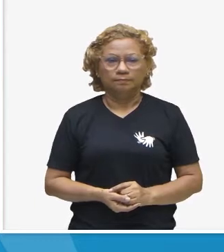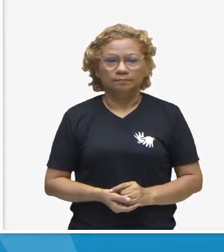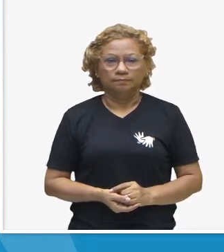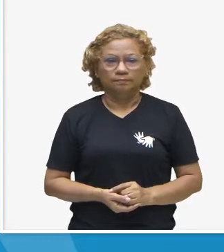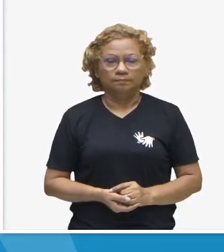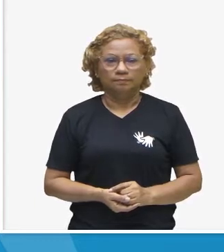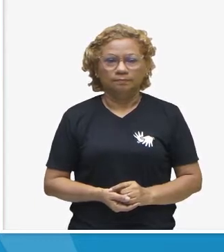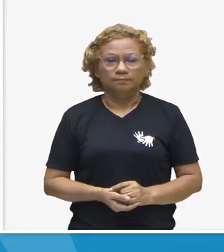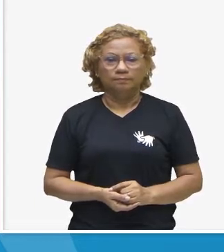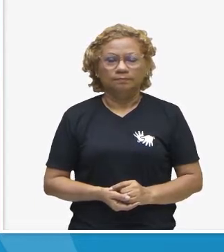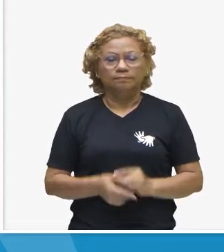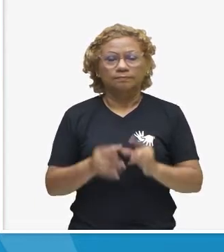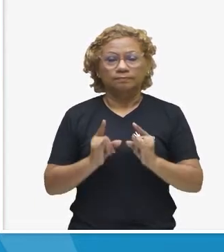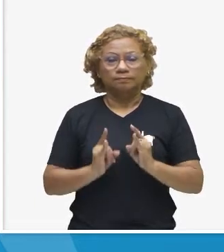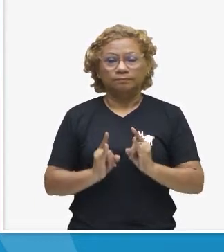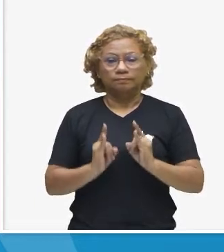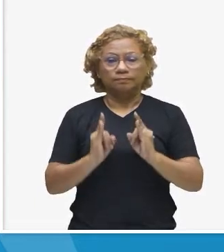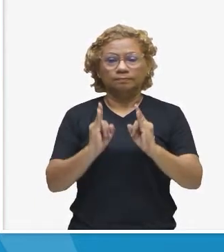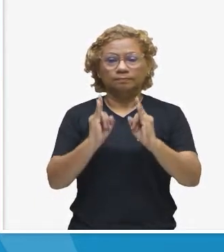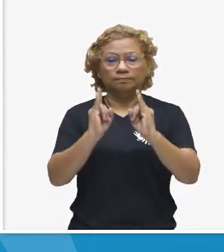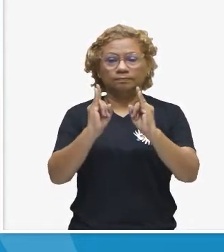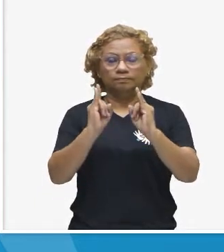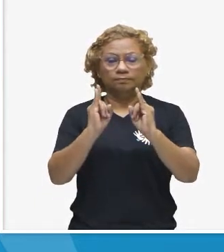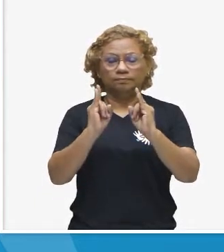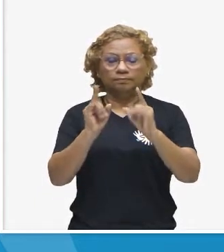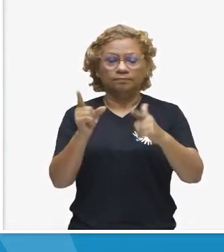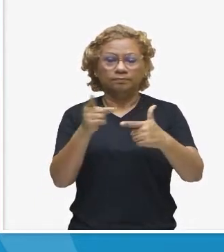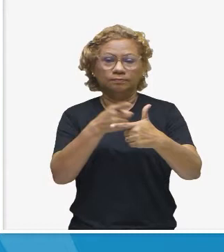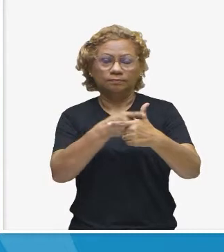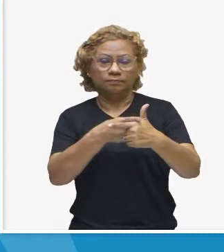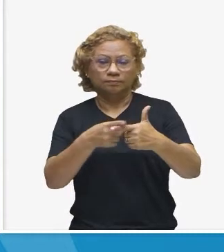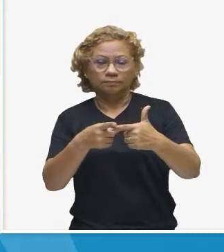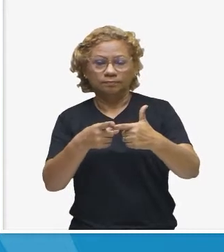e esse prédio fosse dividido em vários andares.